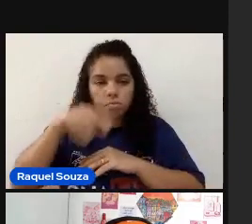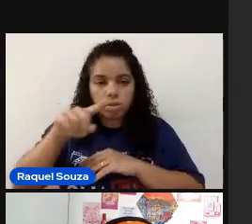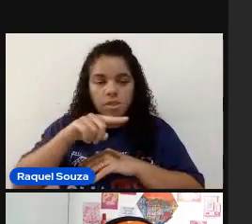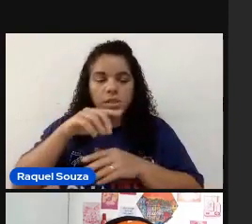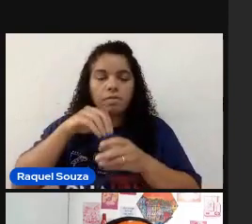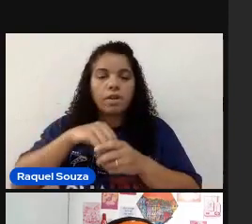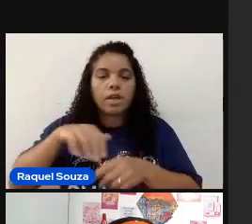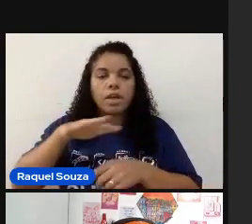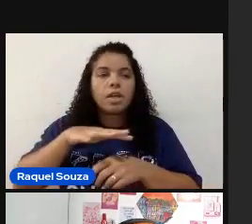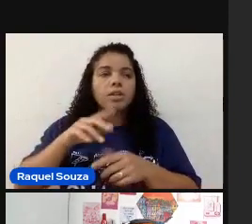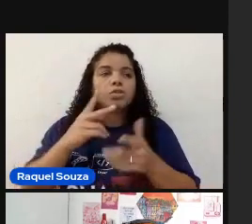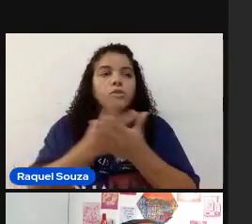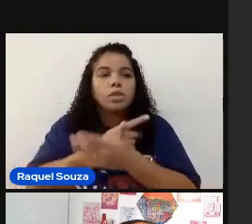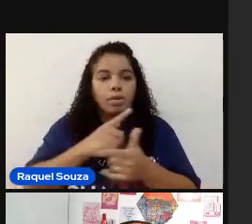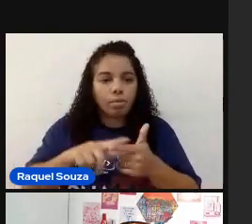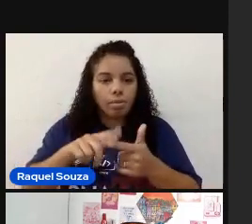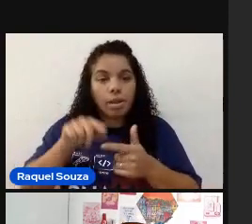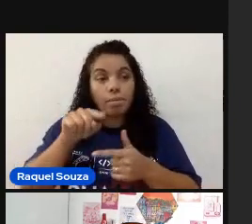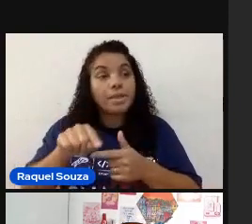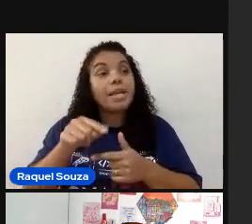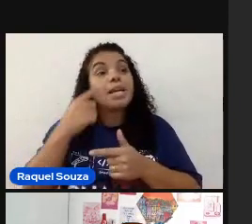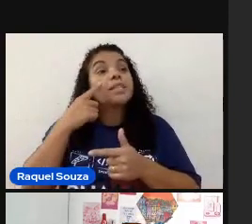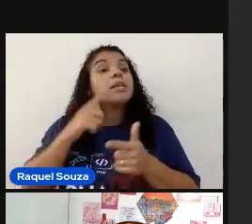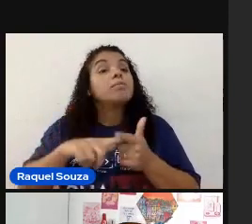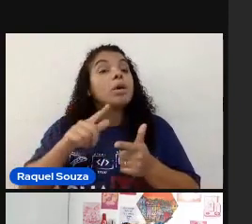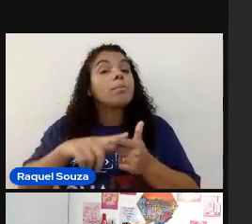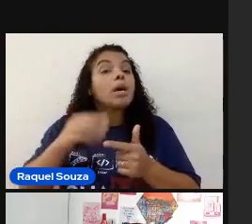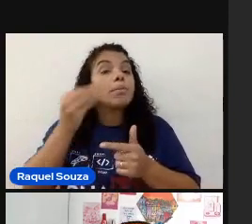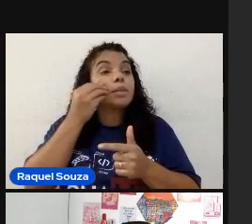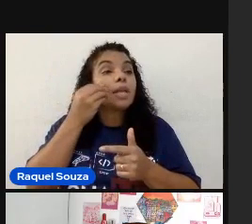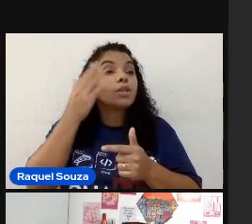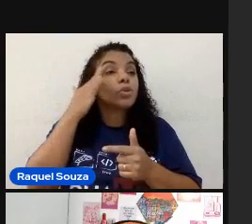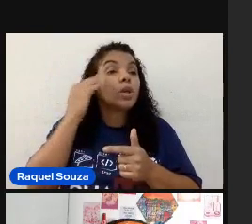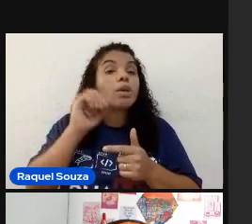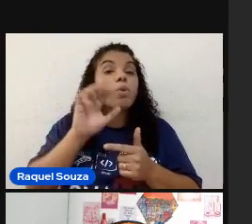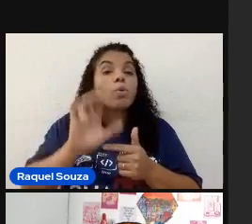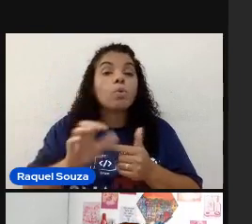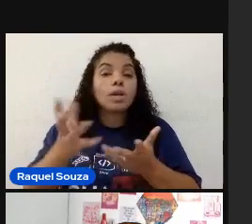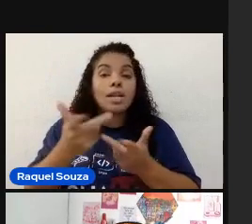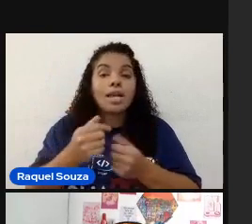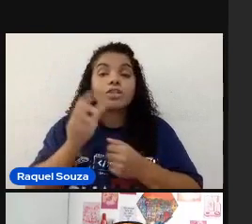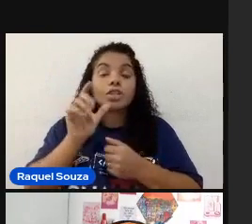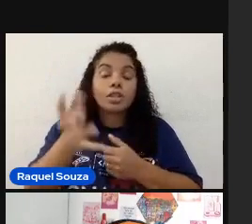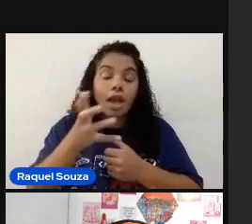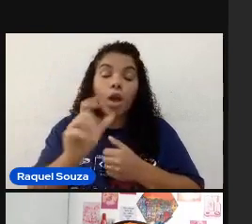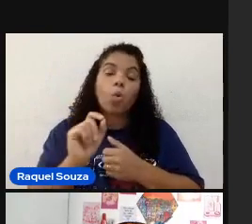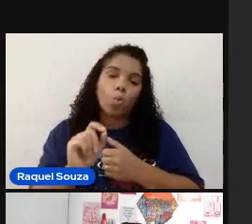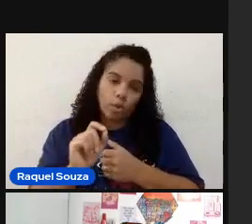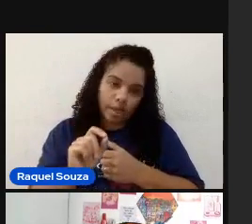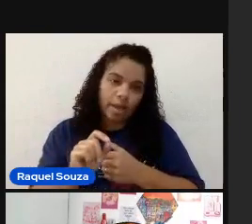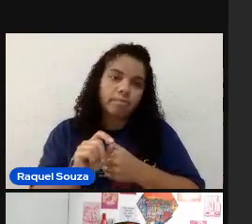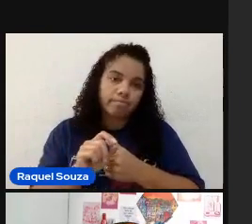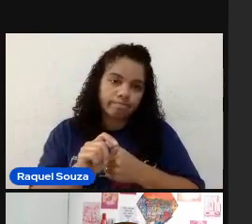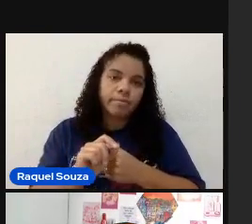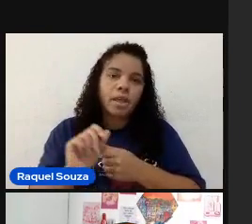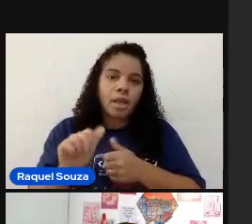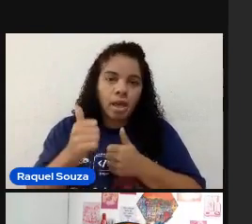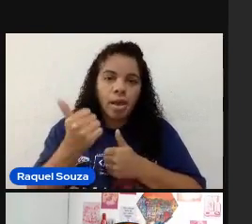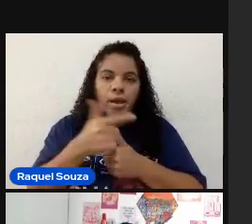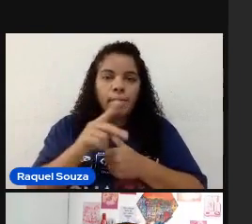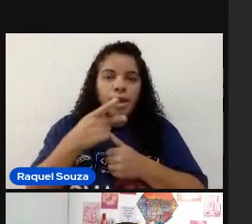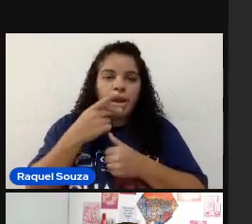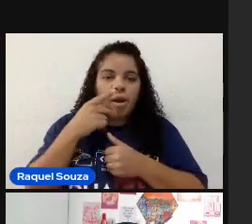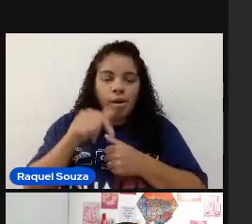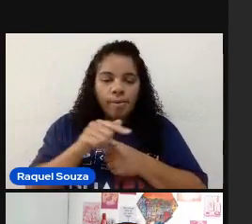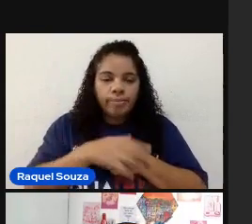permeia o problema. E aqui, o problema, a gente está tentando entender o que o cliente quer. Acho que cabe melhor aqui dentro disso.